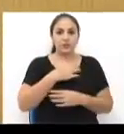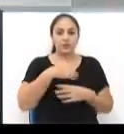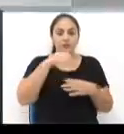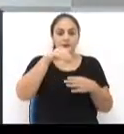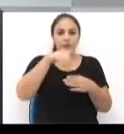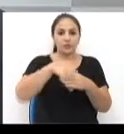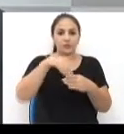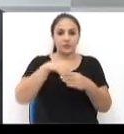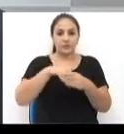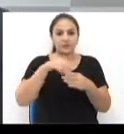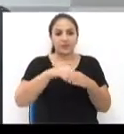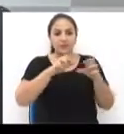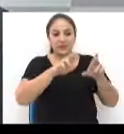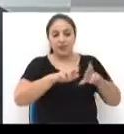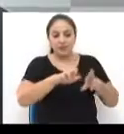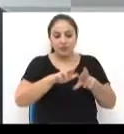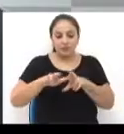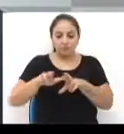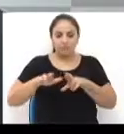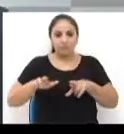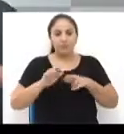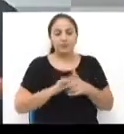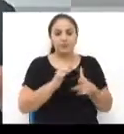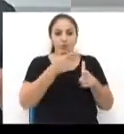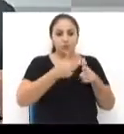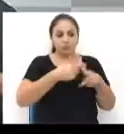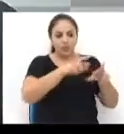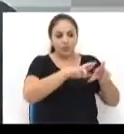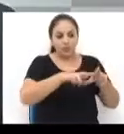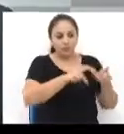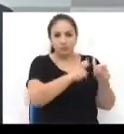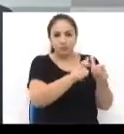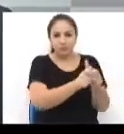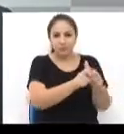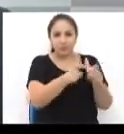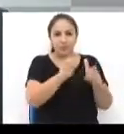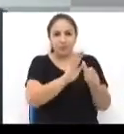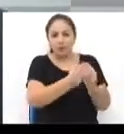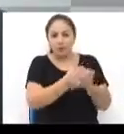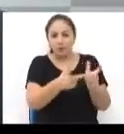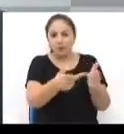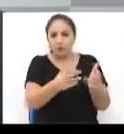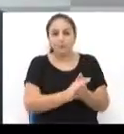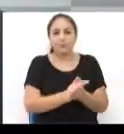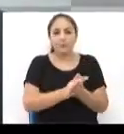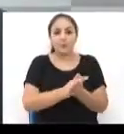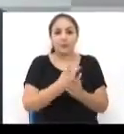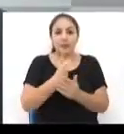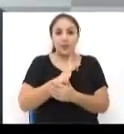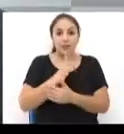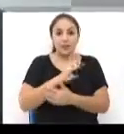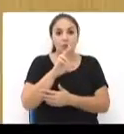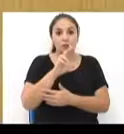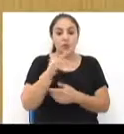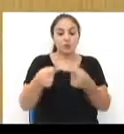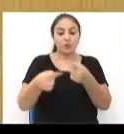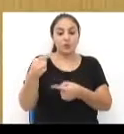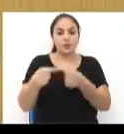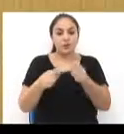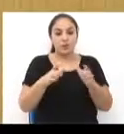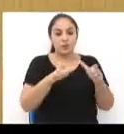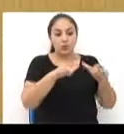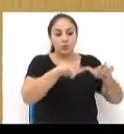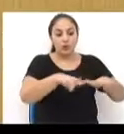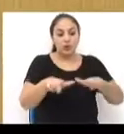distrital. Possibilitaria, dividindo as regiões em microdistritos, que os candidatos concorressem em espaços geográficos pequenos.